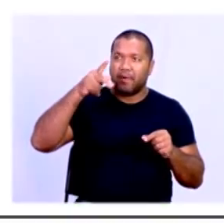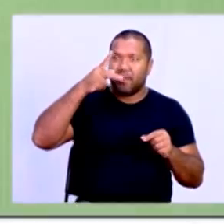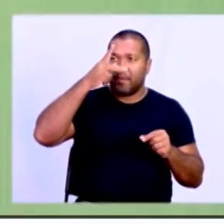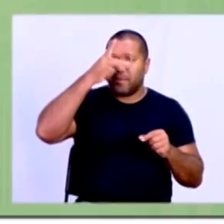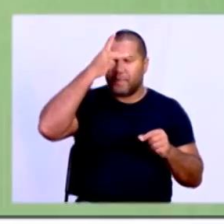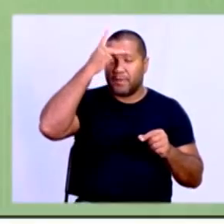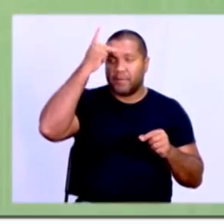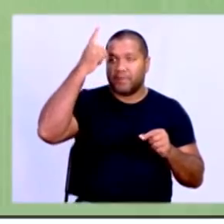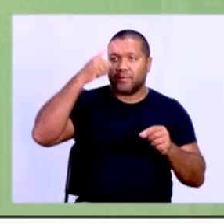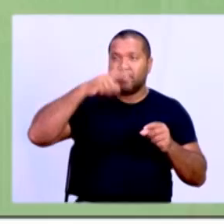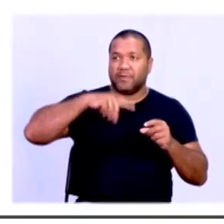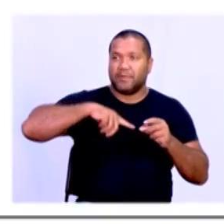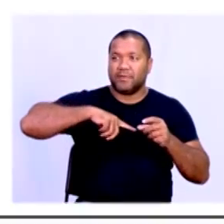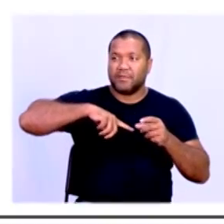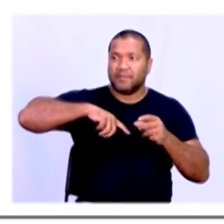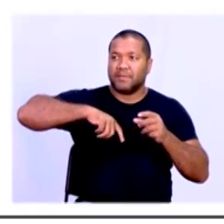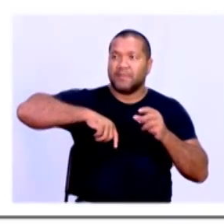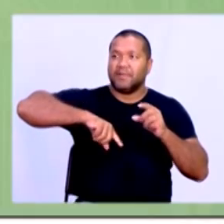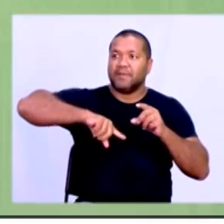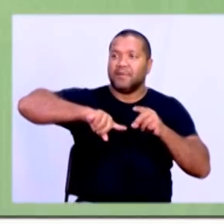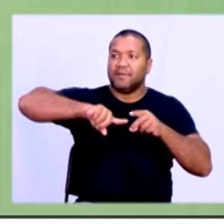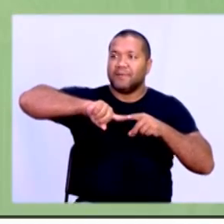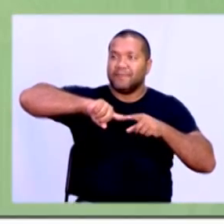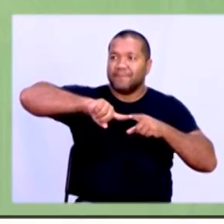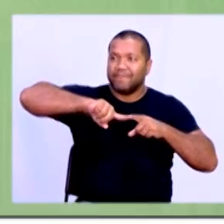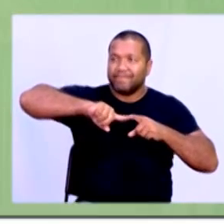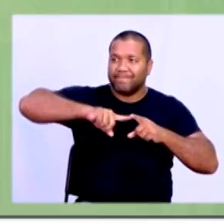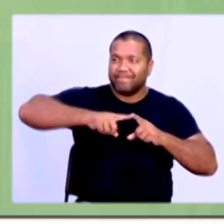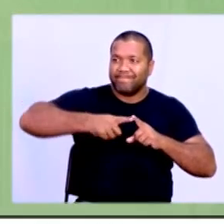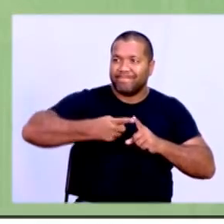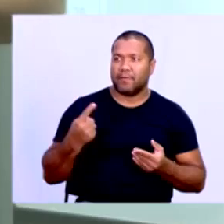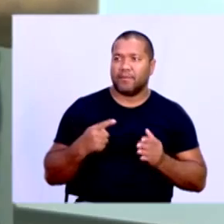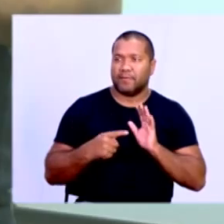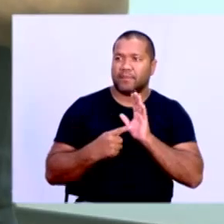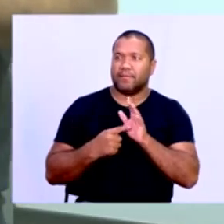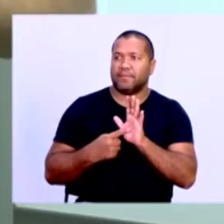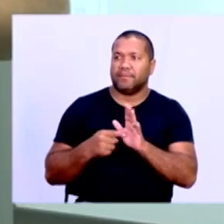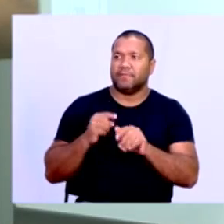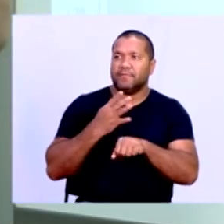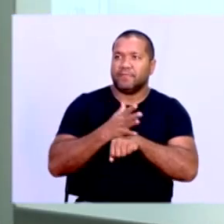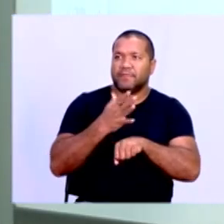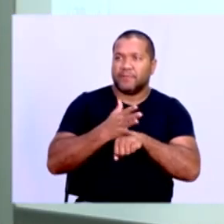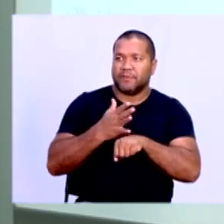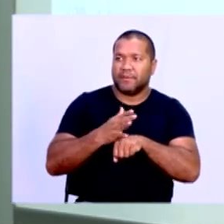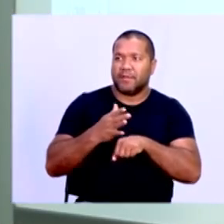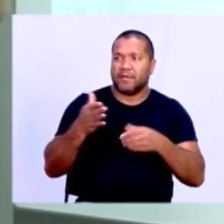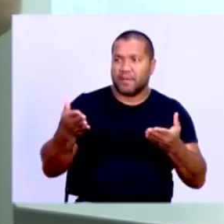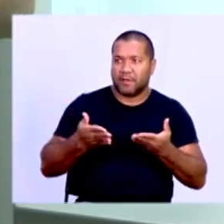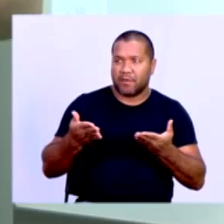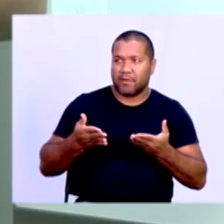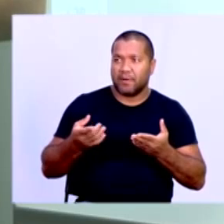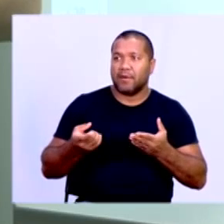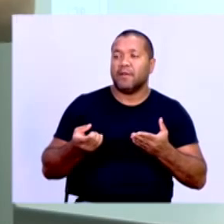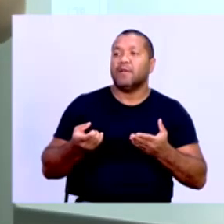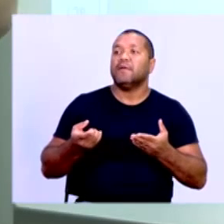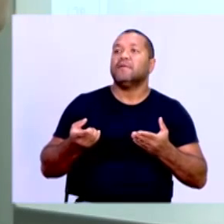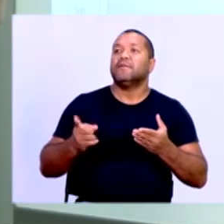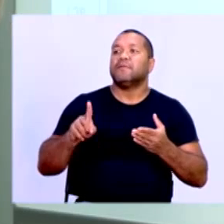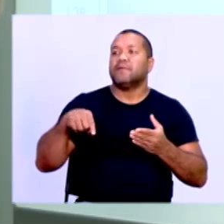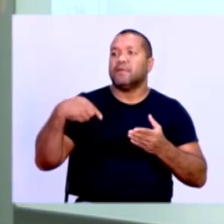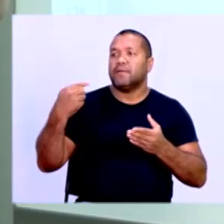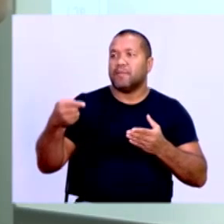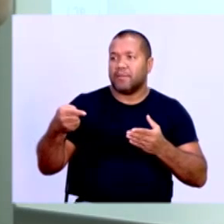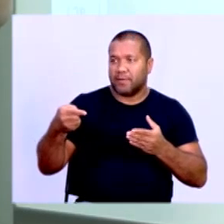aqui. Nós vamos para a nossa atividade agora, e aí quando retornarmos à nossa atividade, depois de corrigir, a